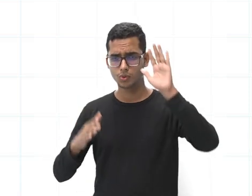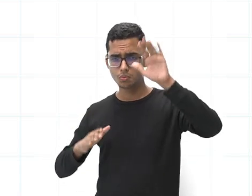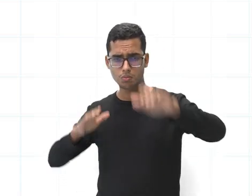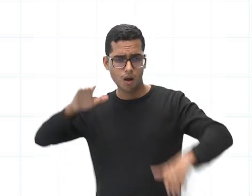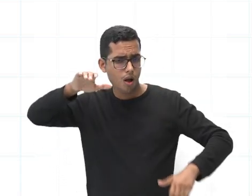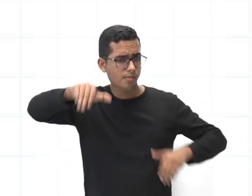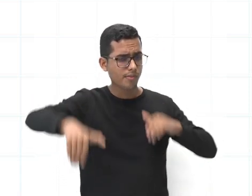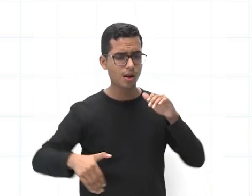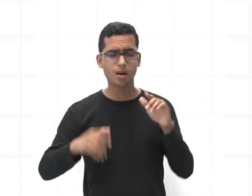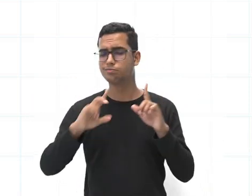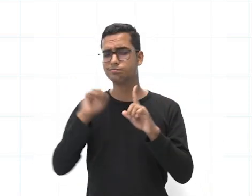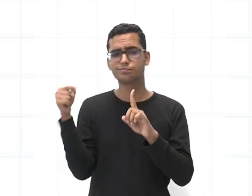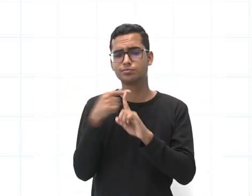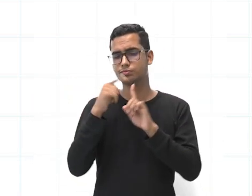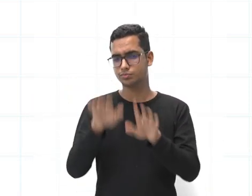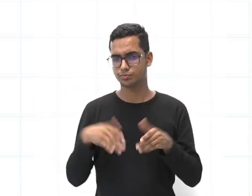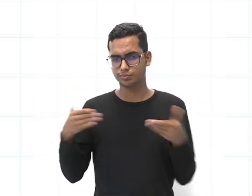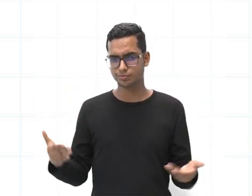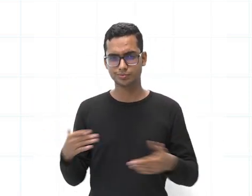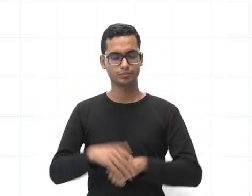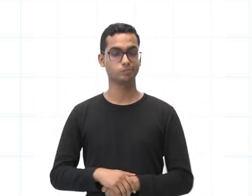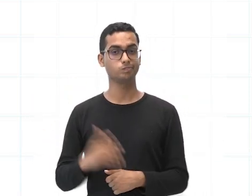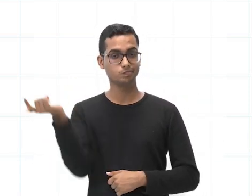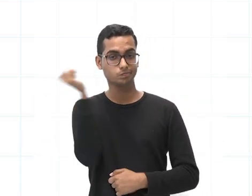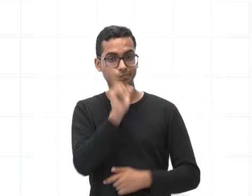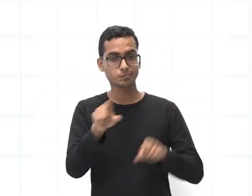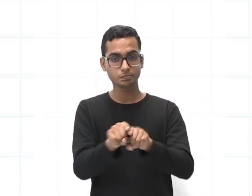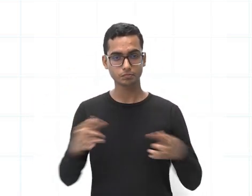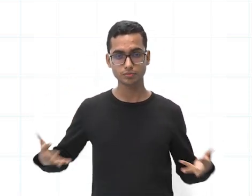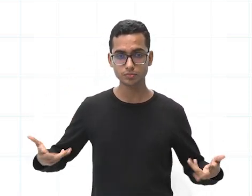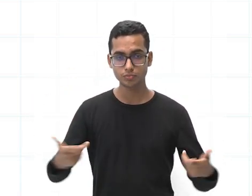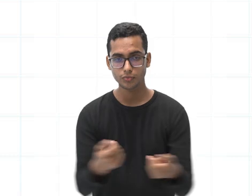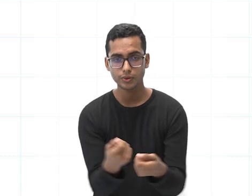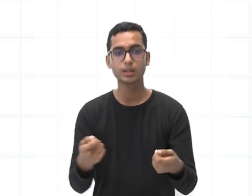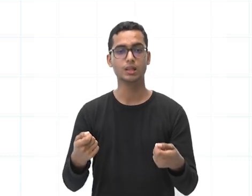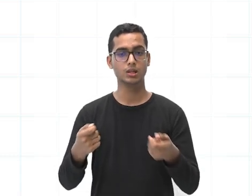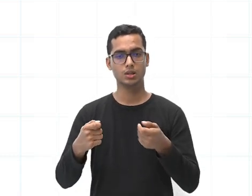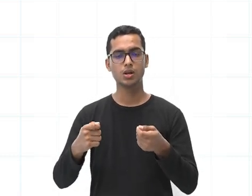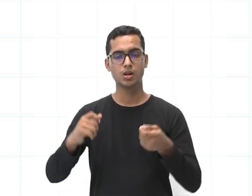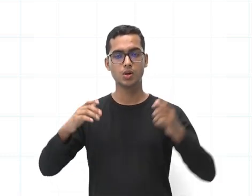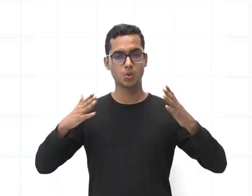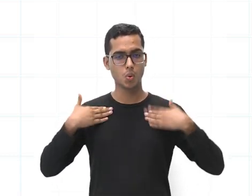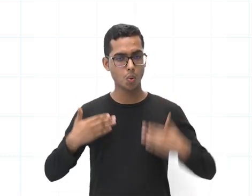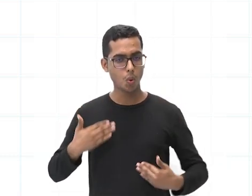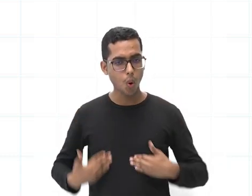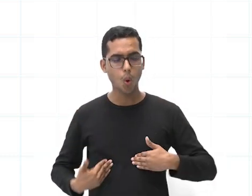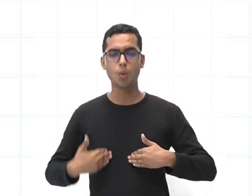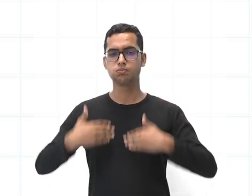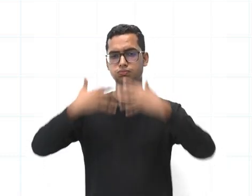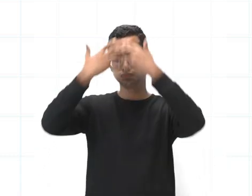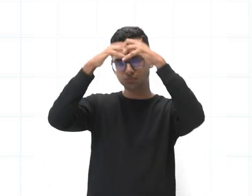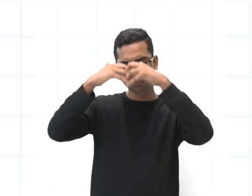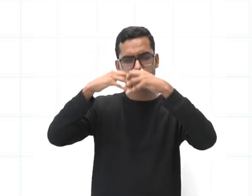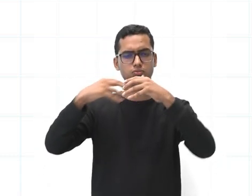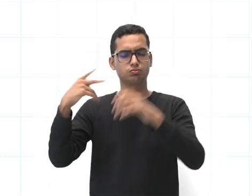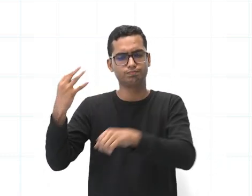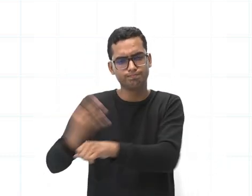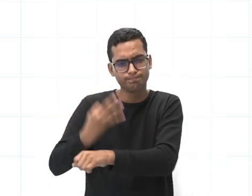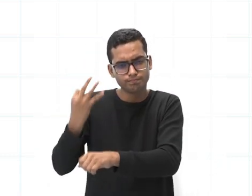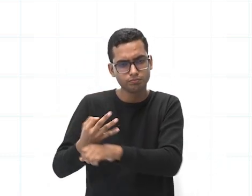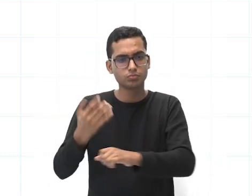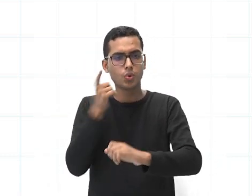serve? Então, observem aí. Primeiro, para desenvolver as habilidades motoras, como coordenação,